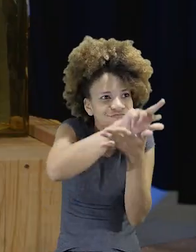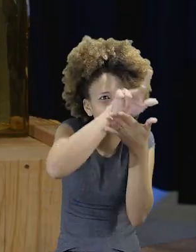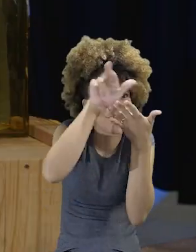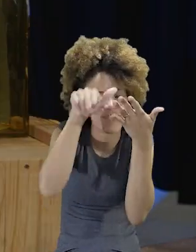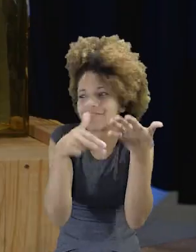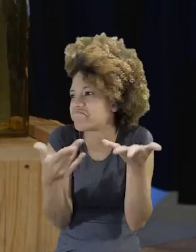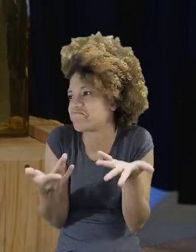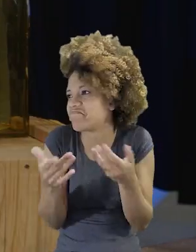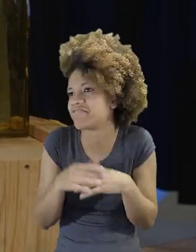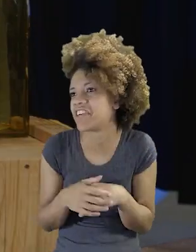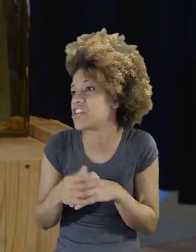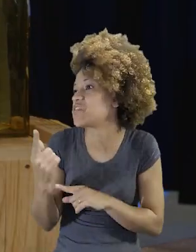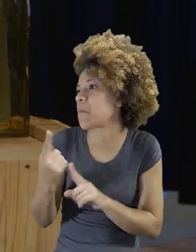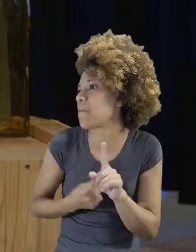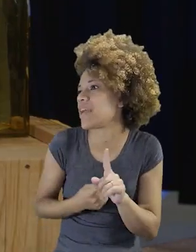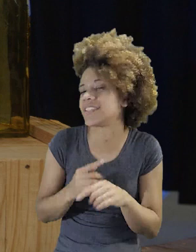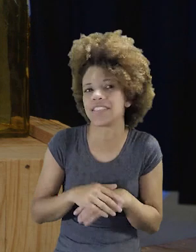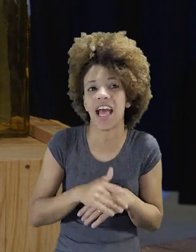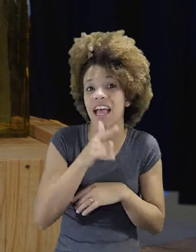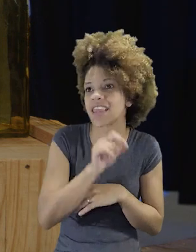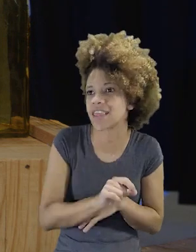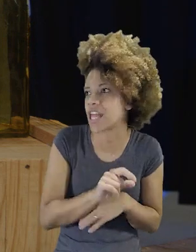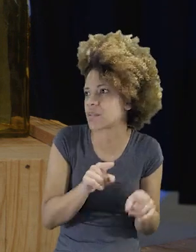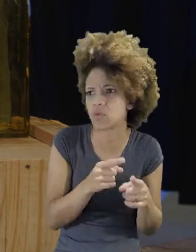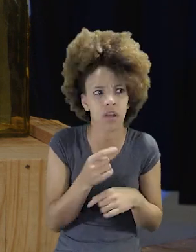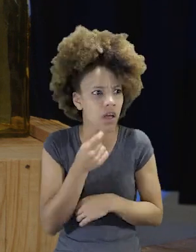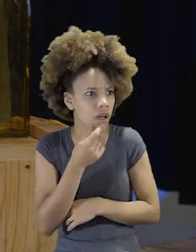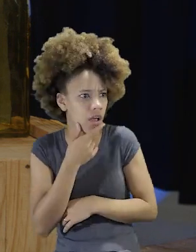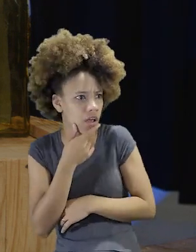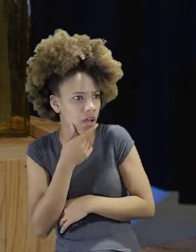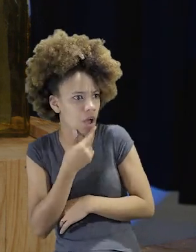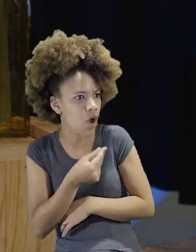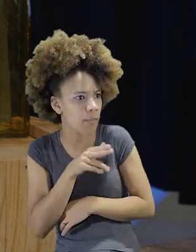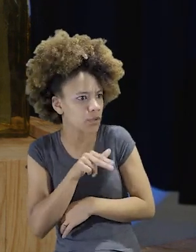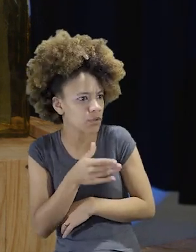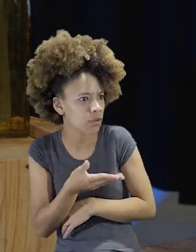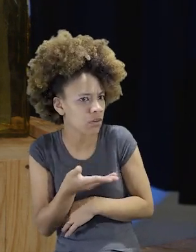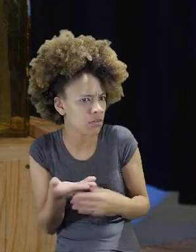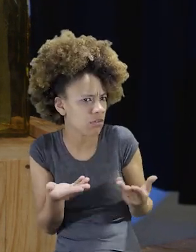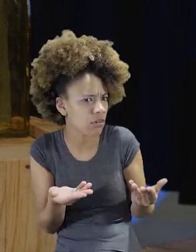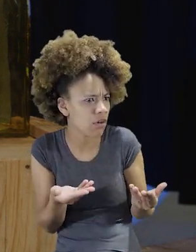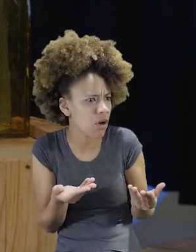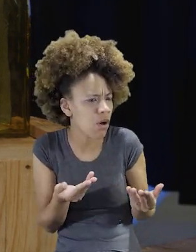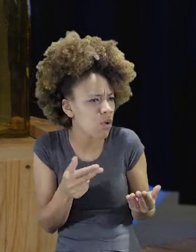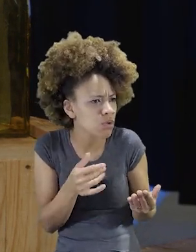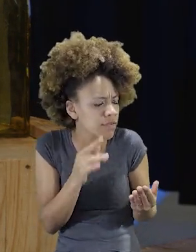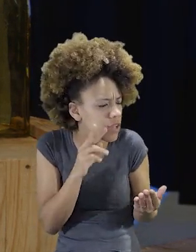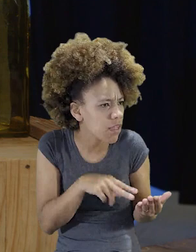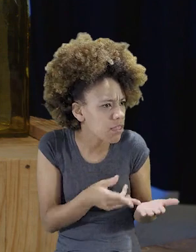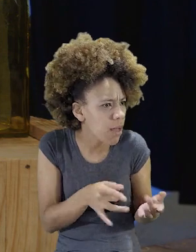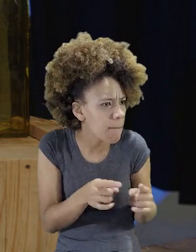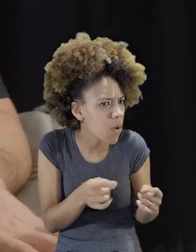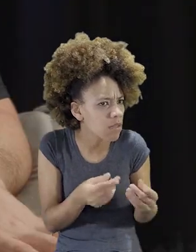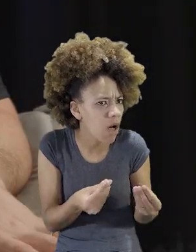desculpa tipo assim numa janela de um mês 10 CDs que eu falo o quê como isso aqui nunca nem como